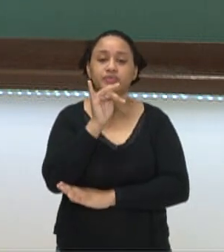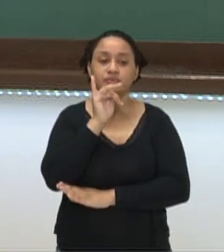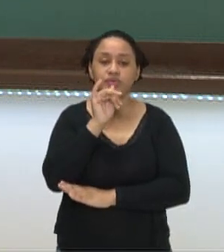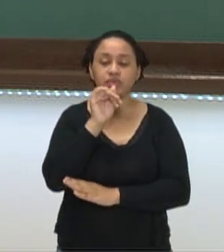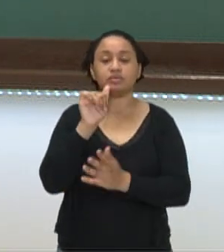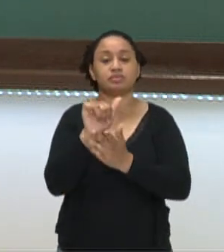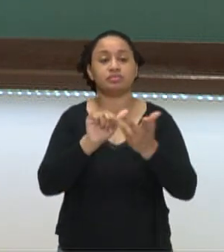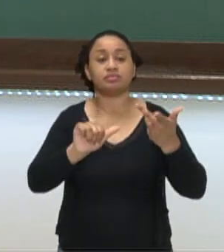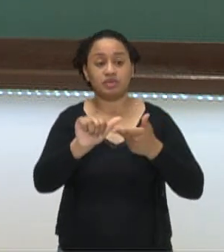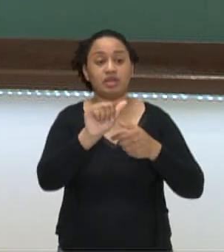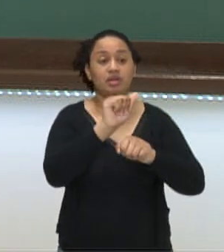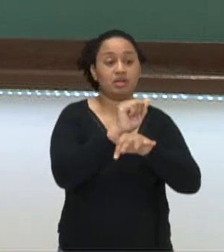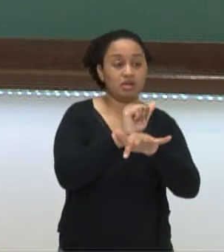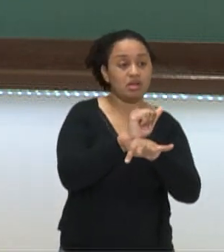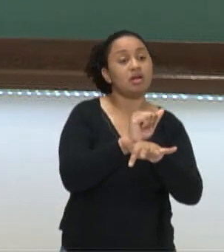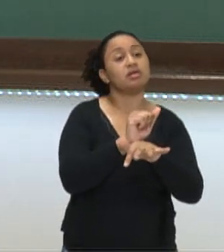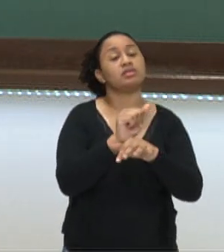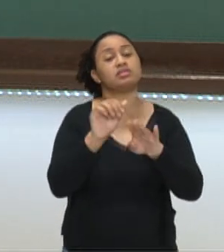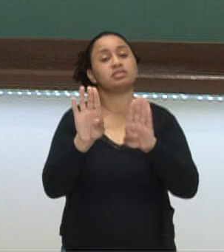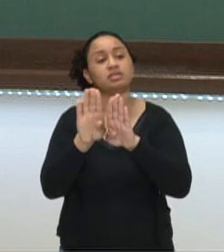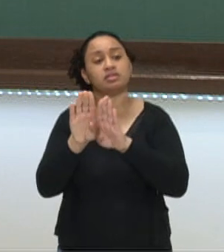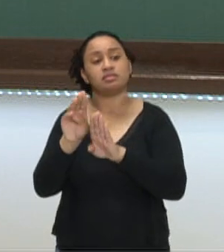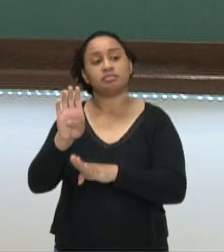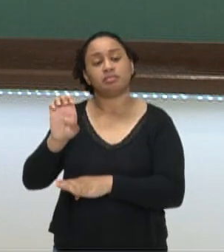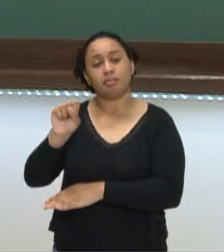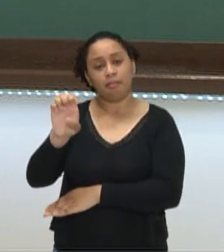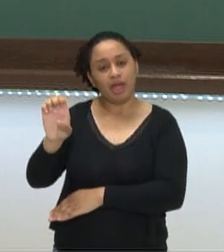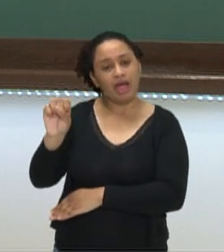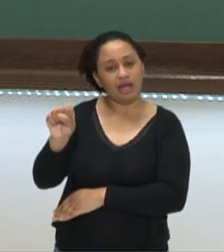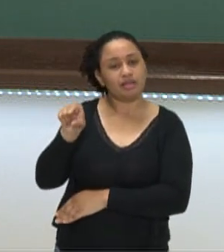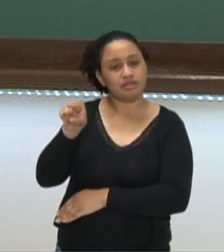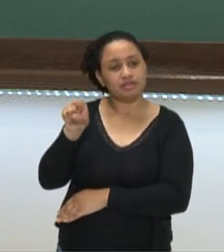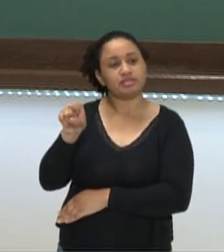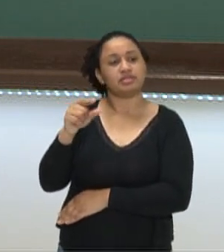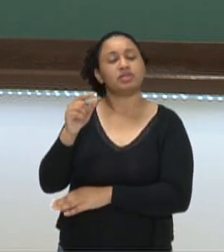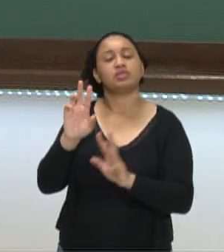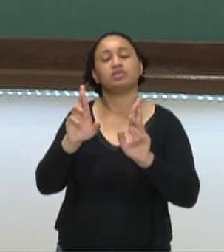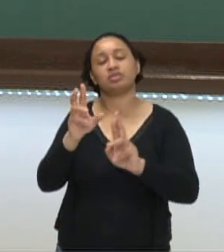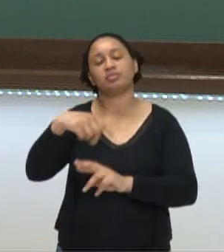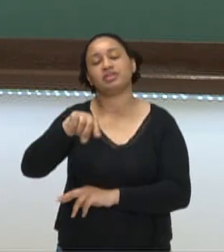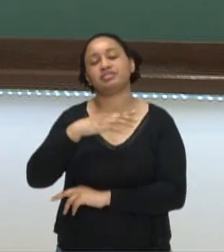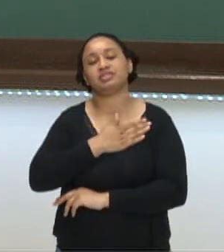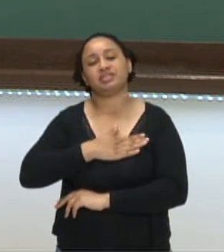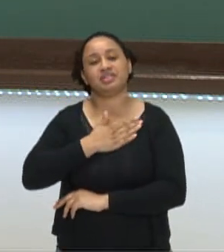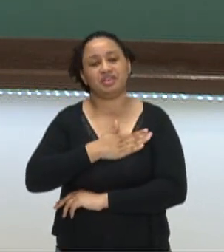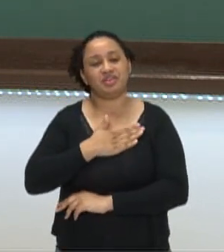de substâncias ácidas e substâncias básicas. Espero que você tenha